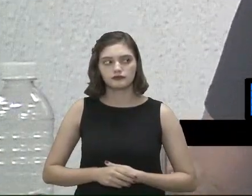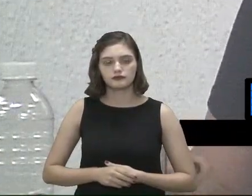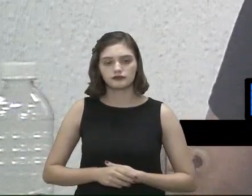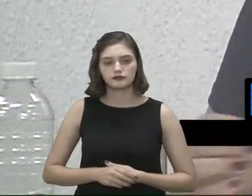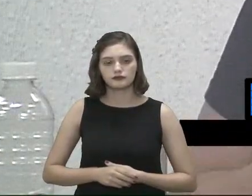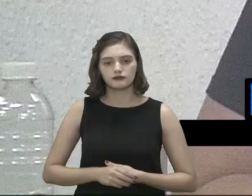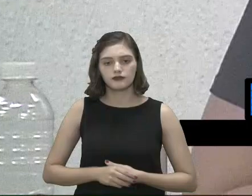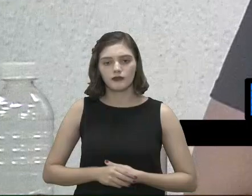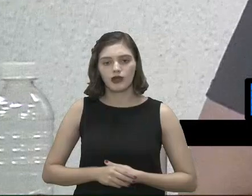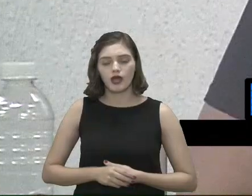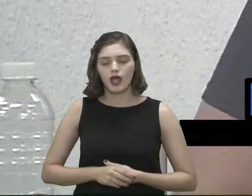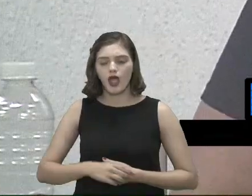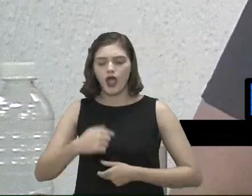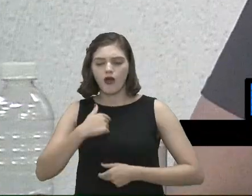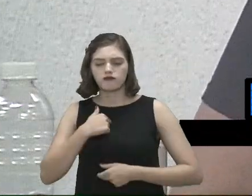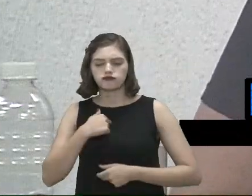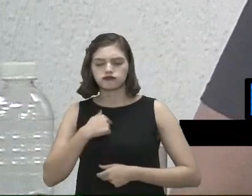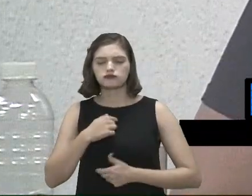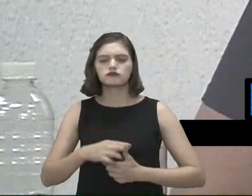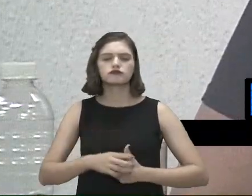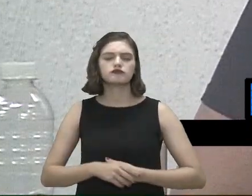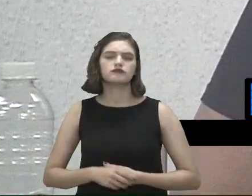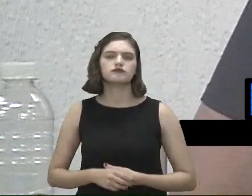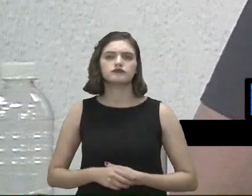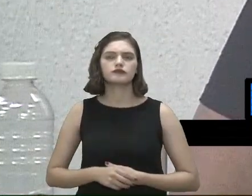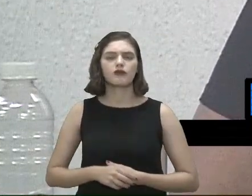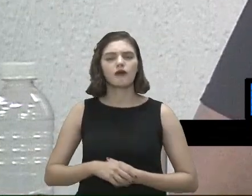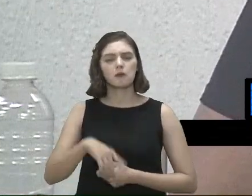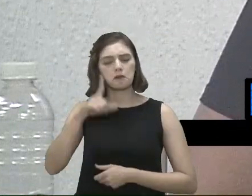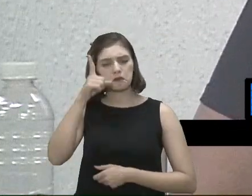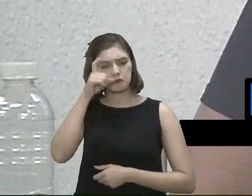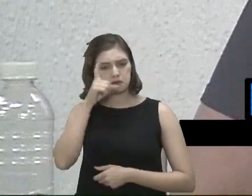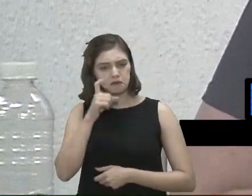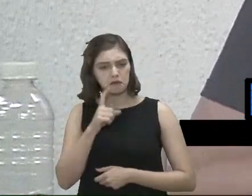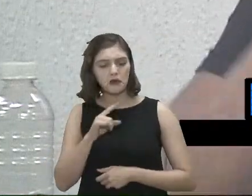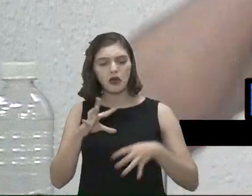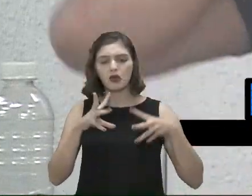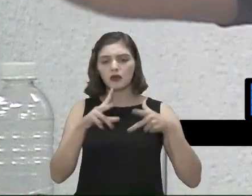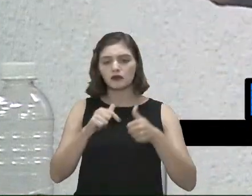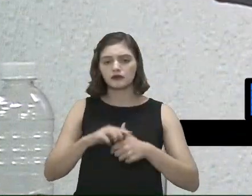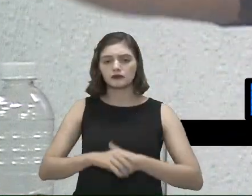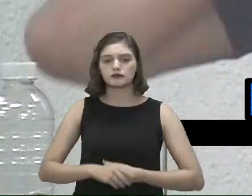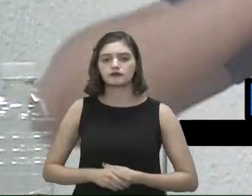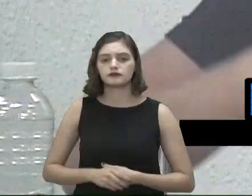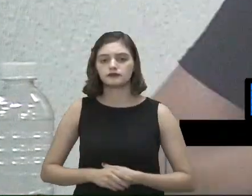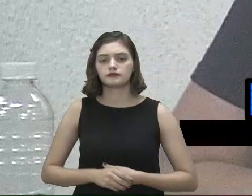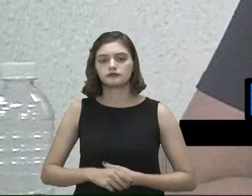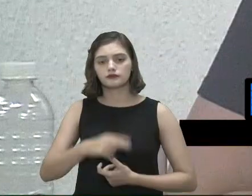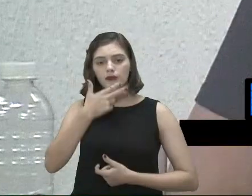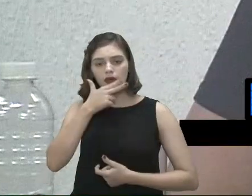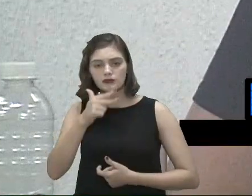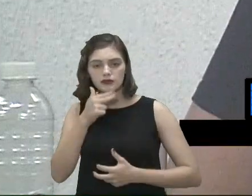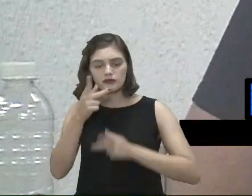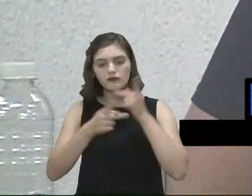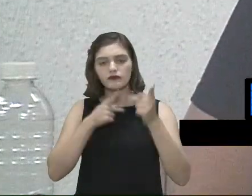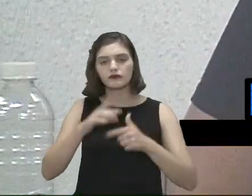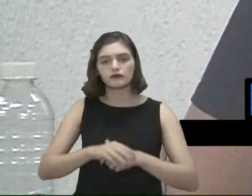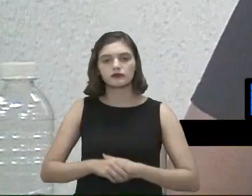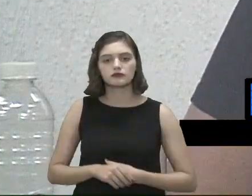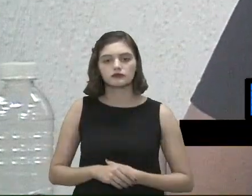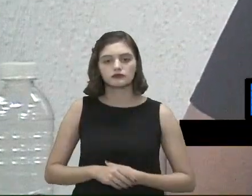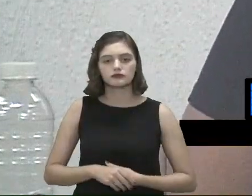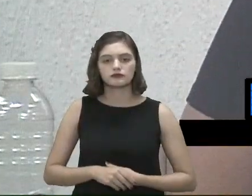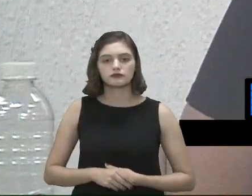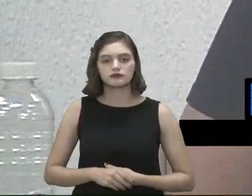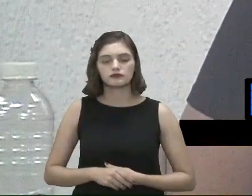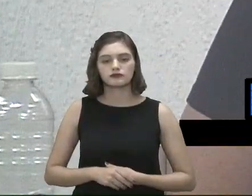Eu acho muito interessante também, falando do que as minhas irmãs falaram, sobre